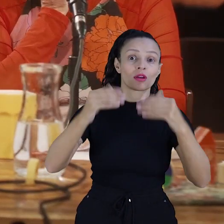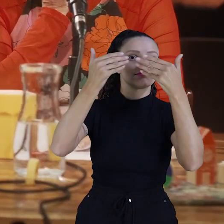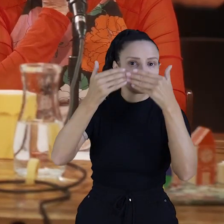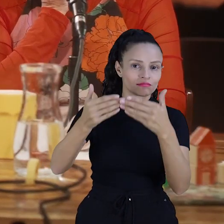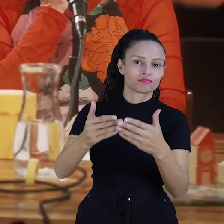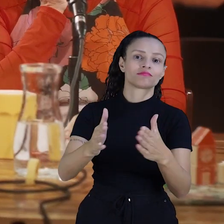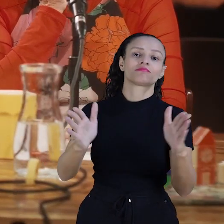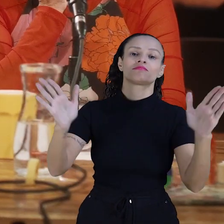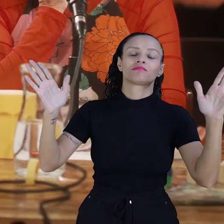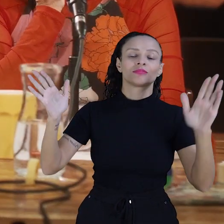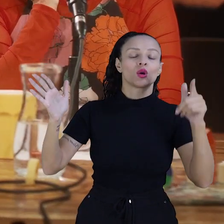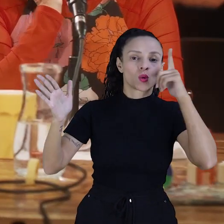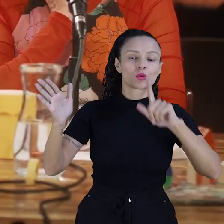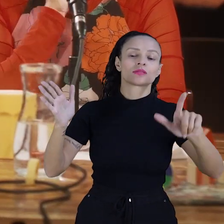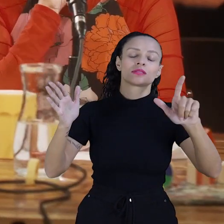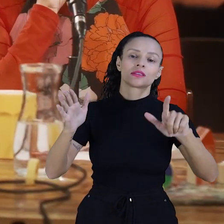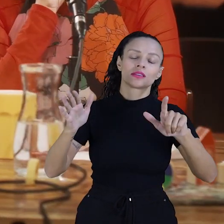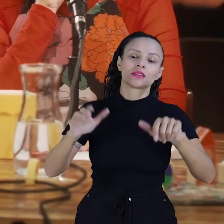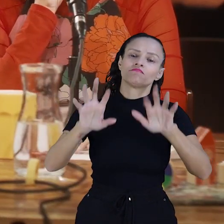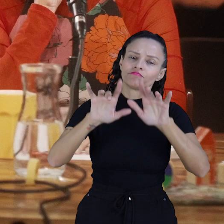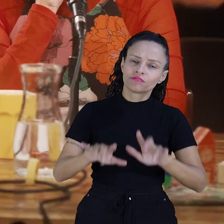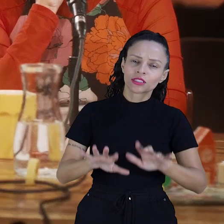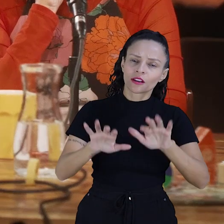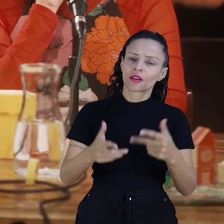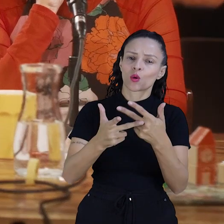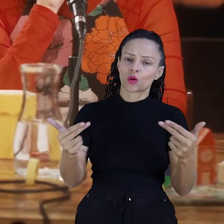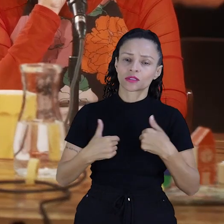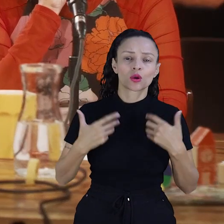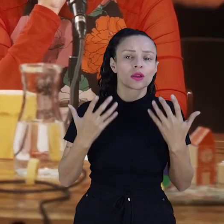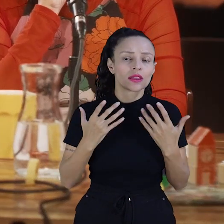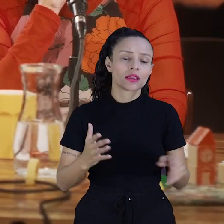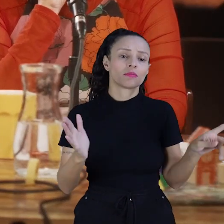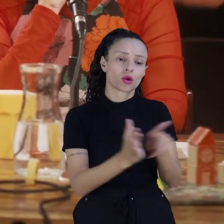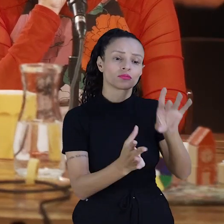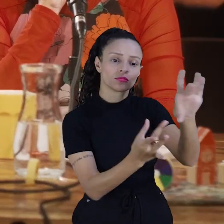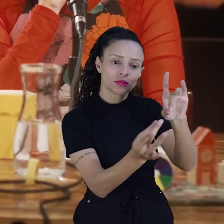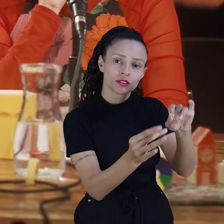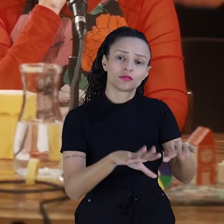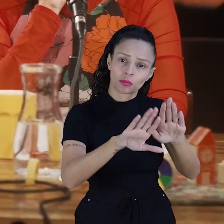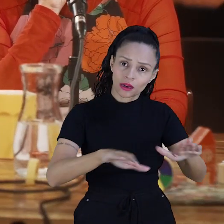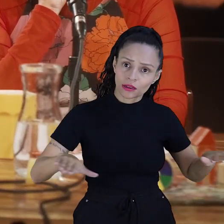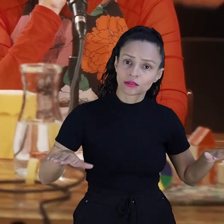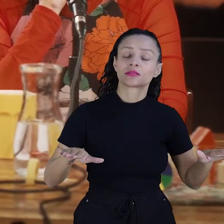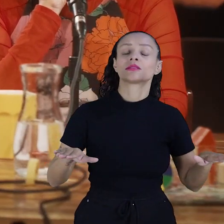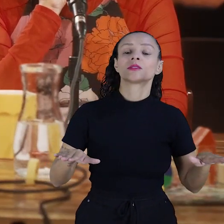para eu conseguir escrever as coisas que eu gostaria de escrever para a criança.